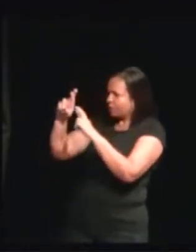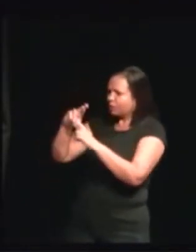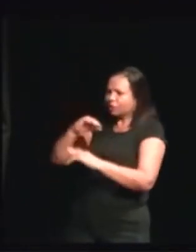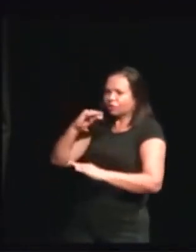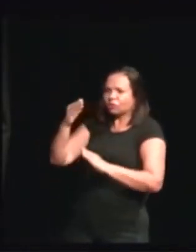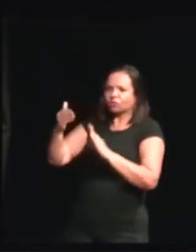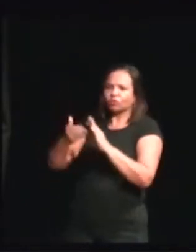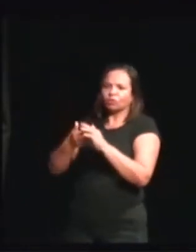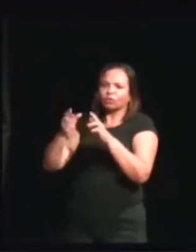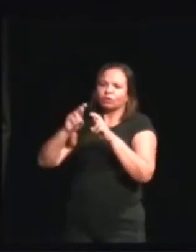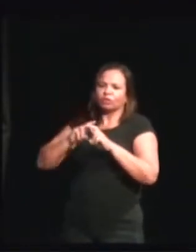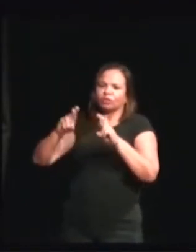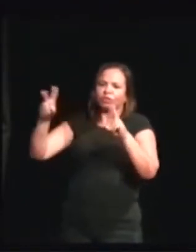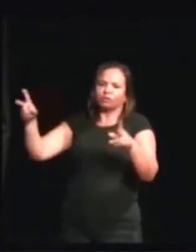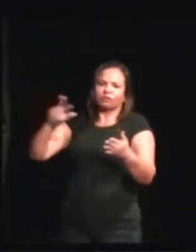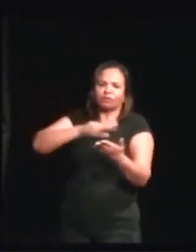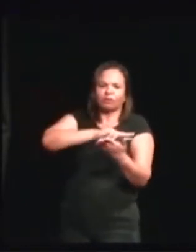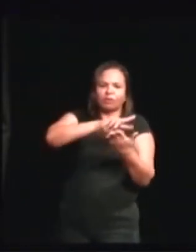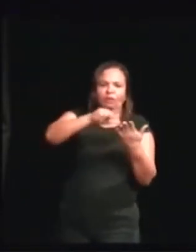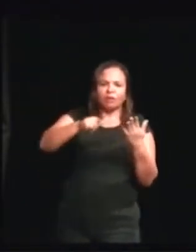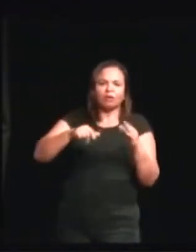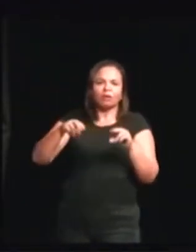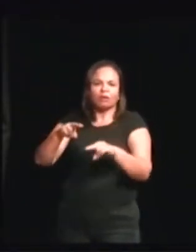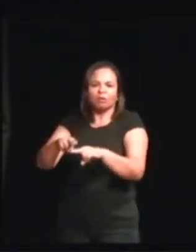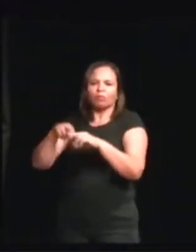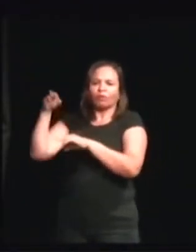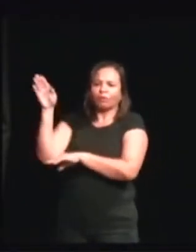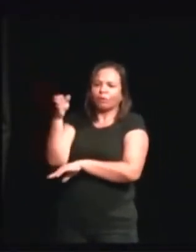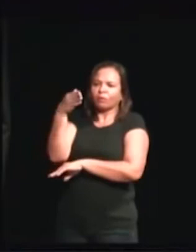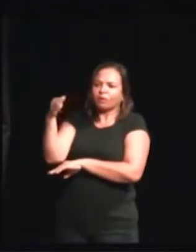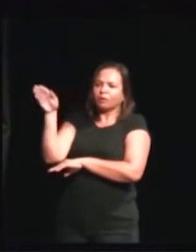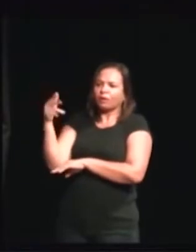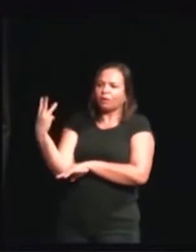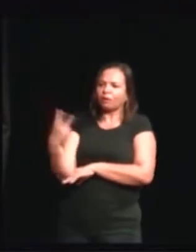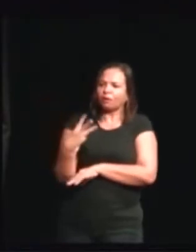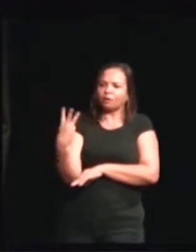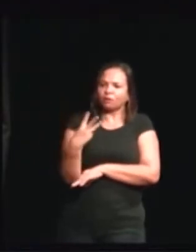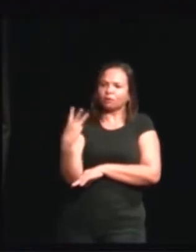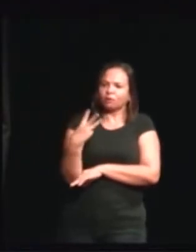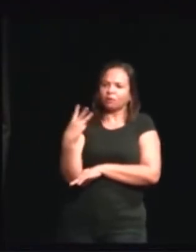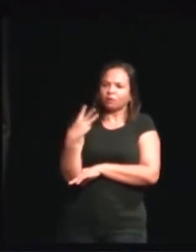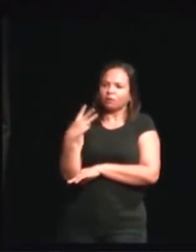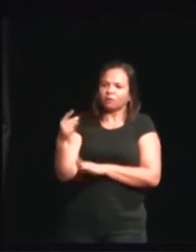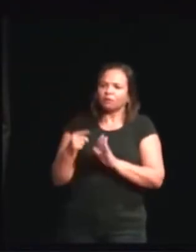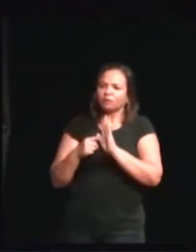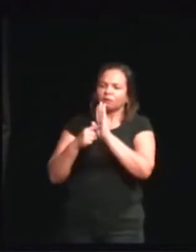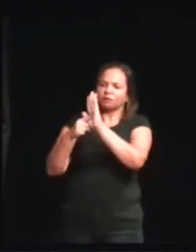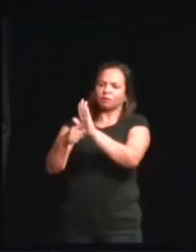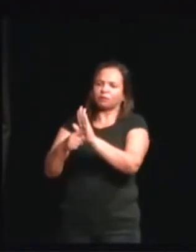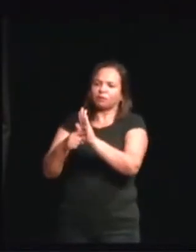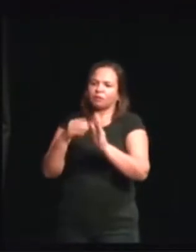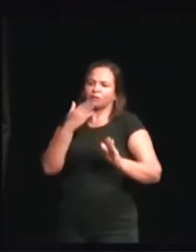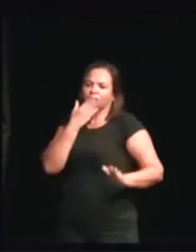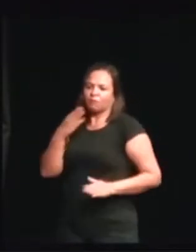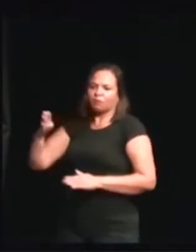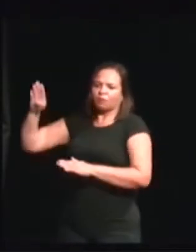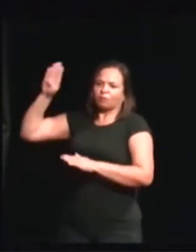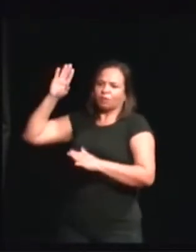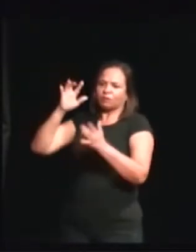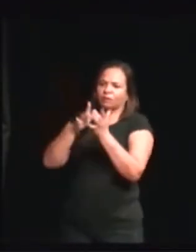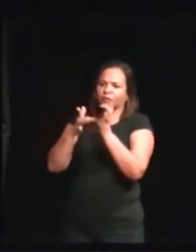a isso. Por isso que a bandeira da terceira revelação, da promessa de Jesus, de que enviaria um Consolador,